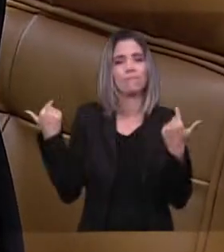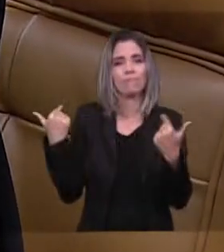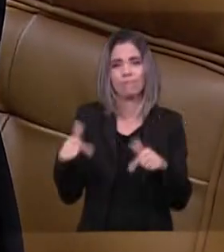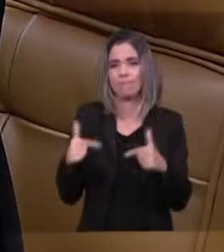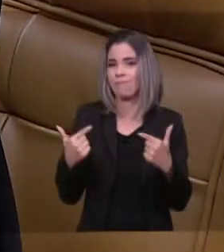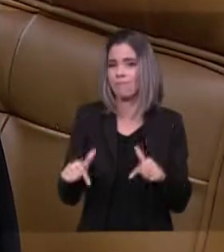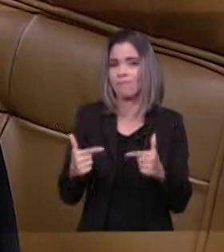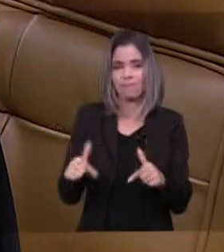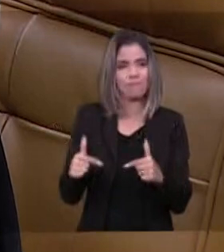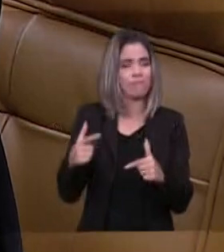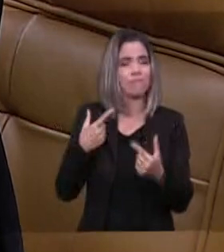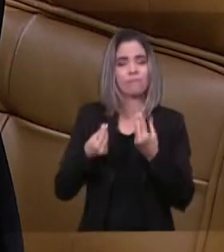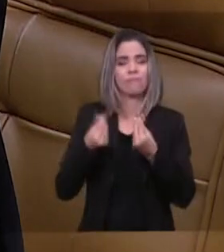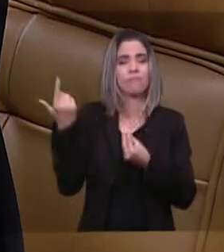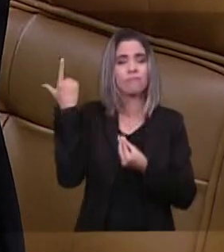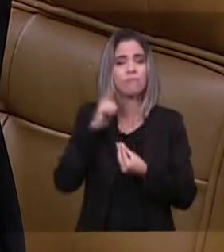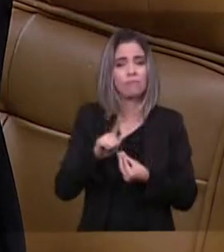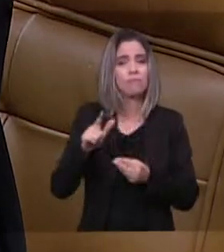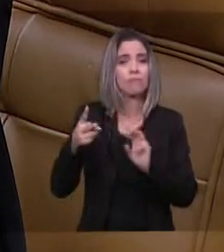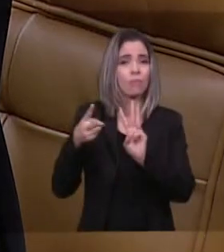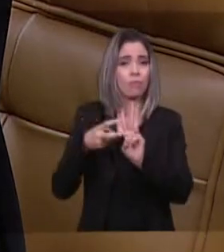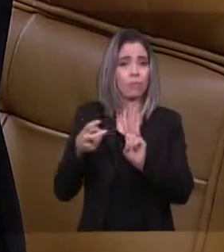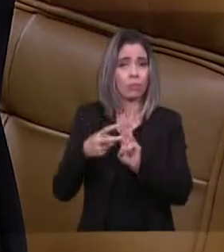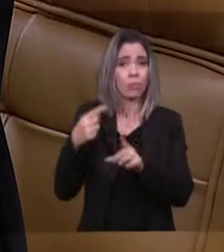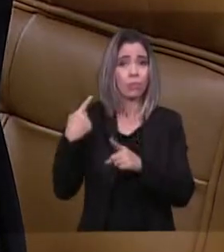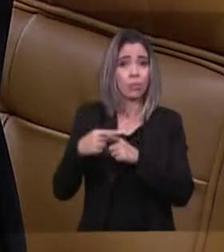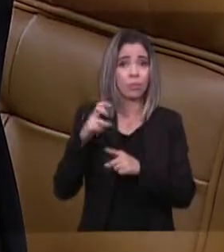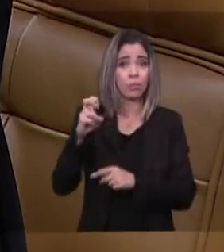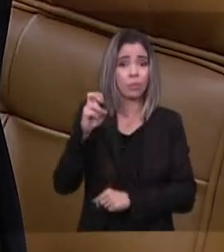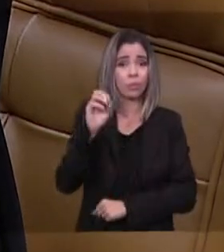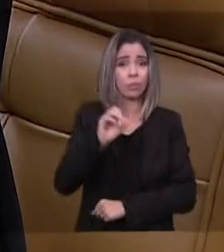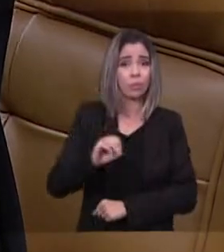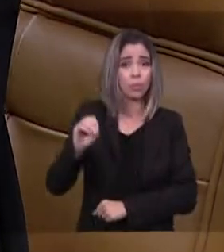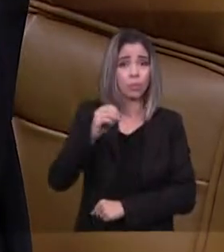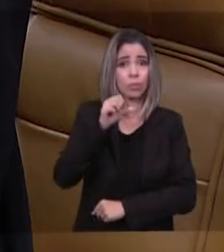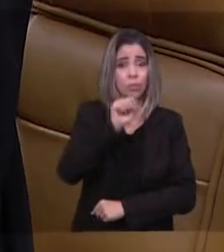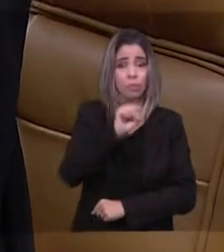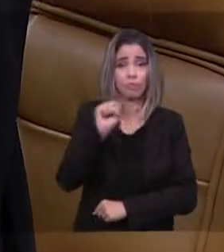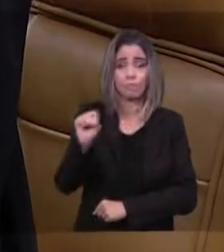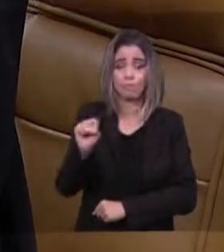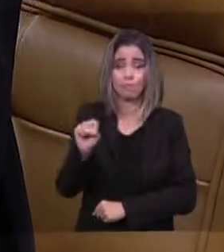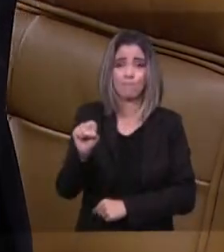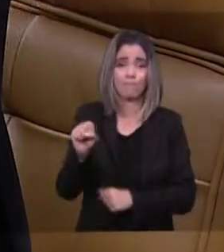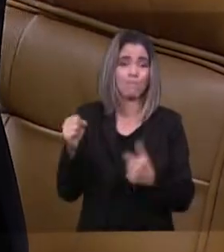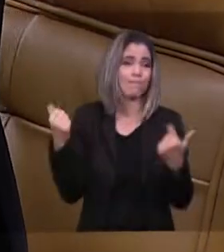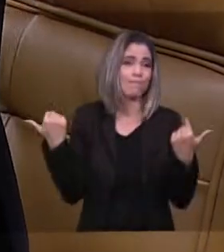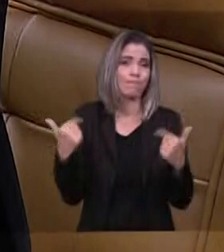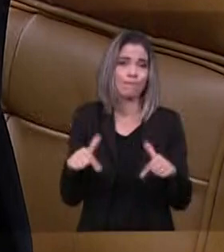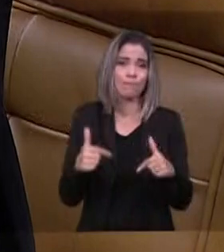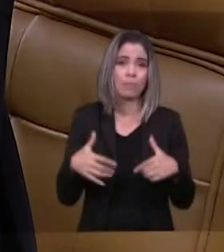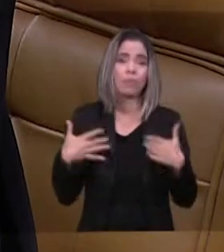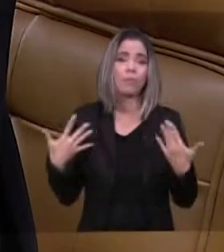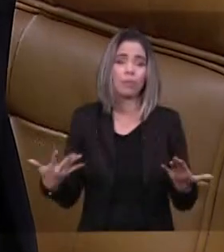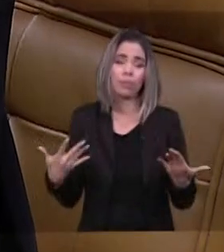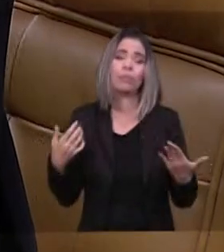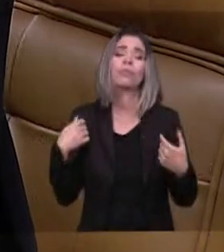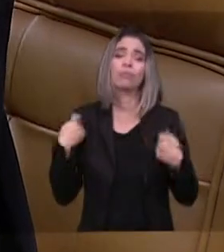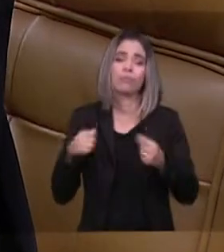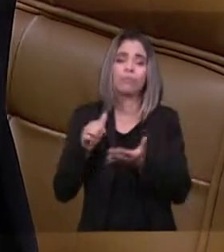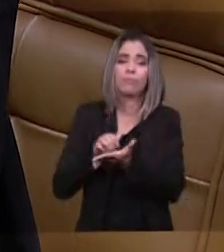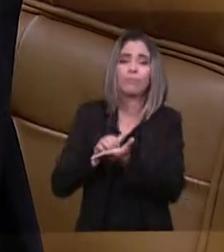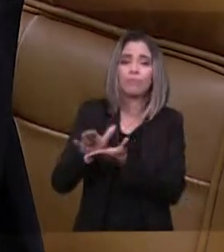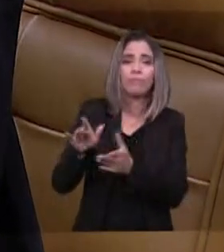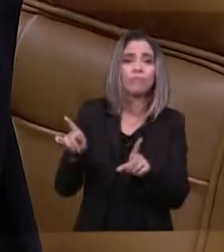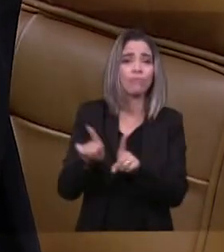não ocupadas pelos indígenas em 5 de outubro de 1988. O modelo contínuo de demarcação de terras indígenas